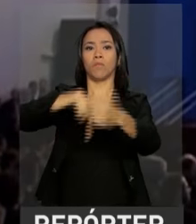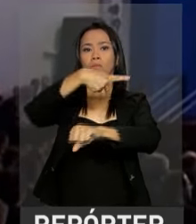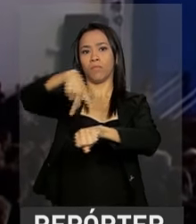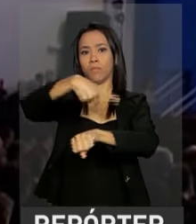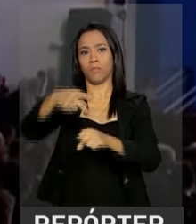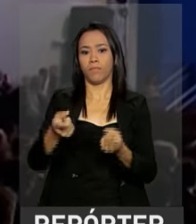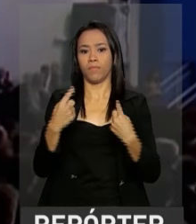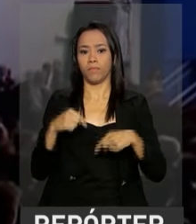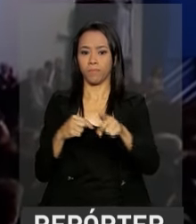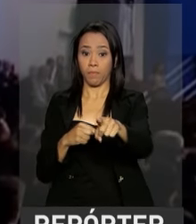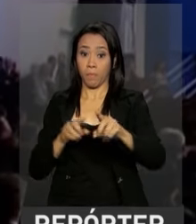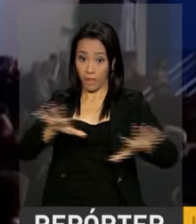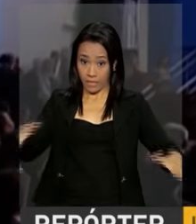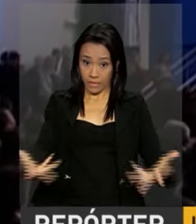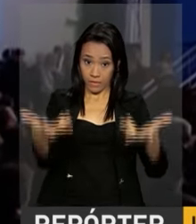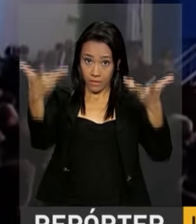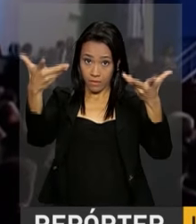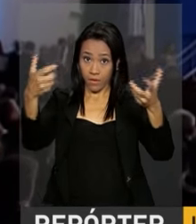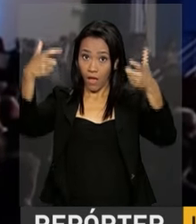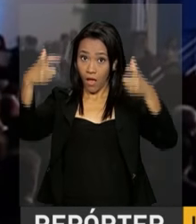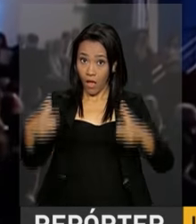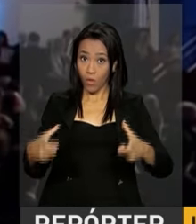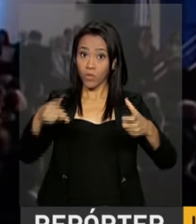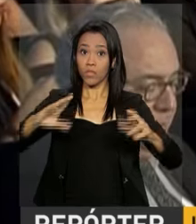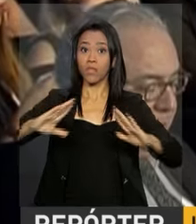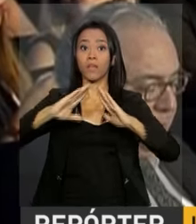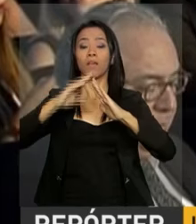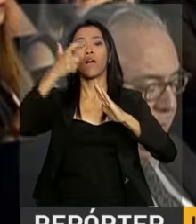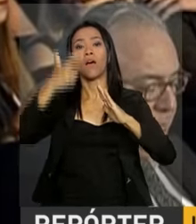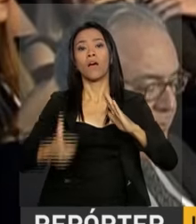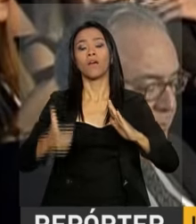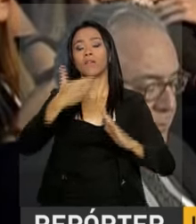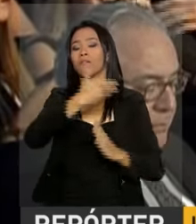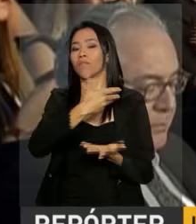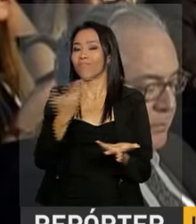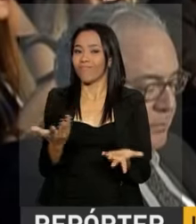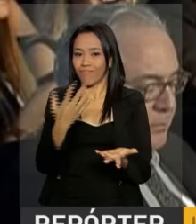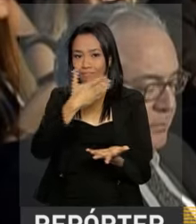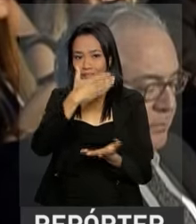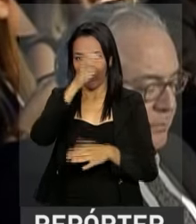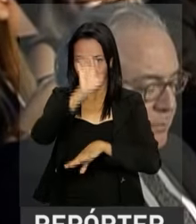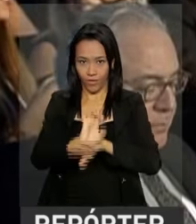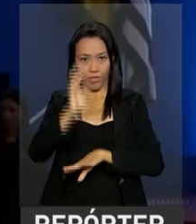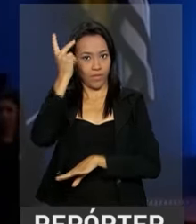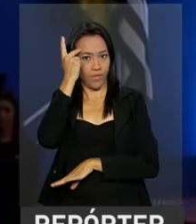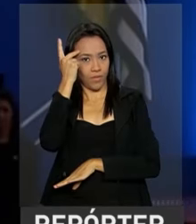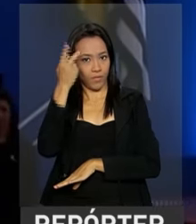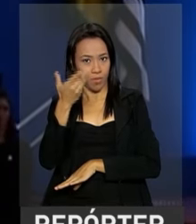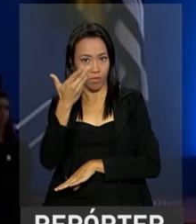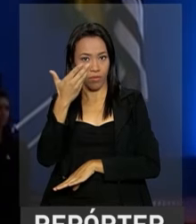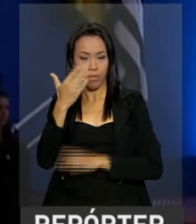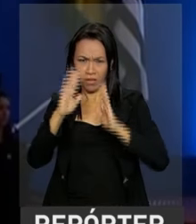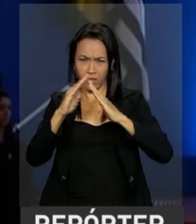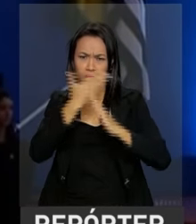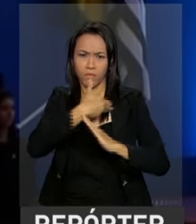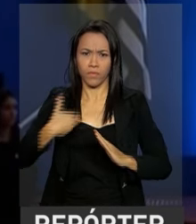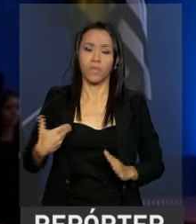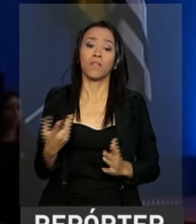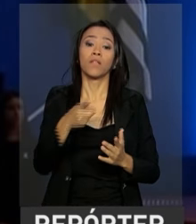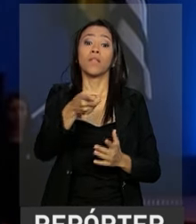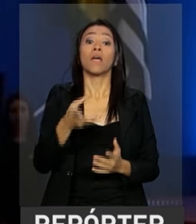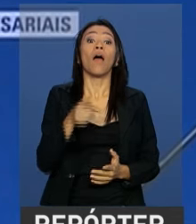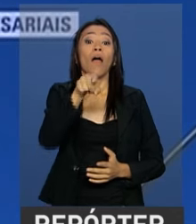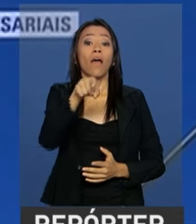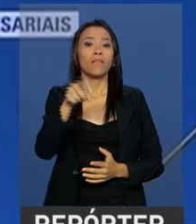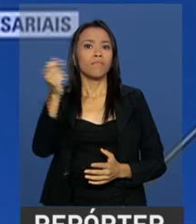Senado Federal. A cerimônia aconteceu no Palácio dos Bandeirantes, sede do governo estadual paulista. O prêmio Líderes do Brasil está